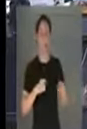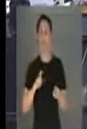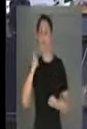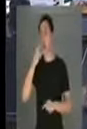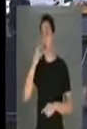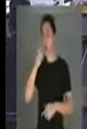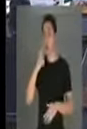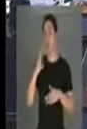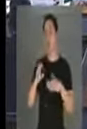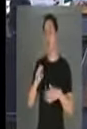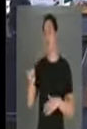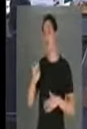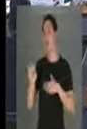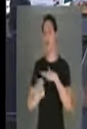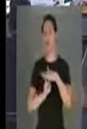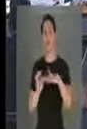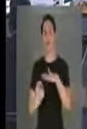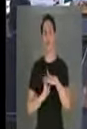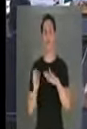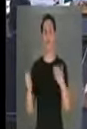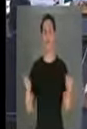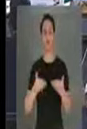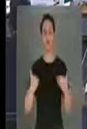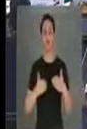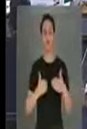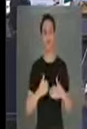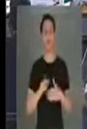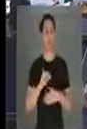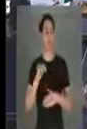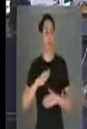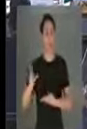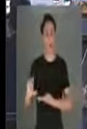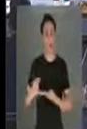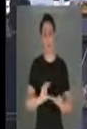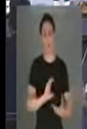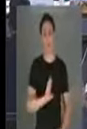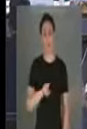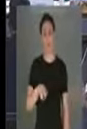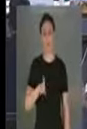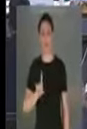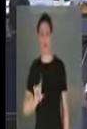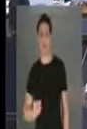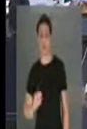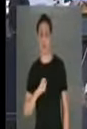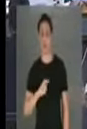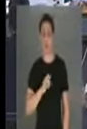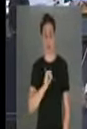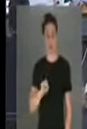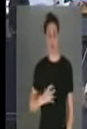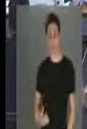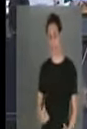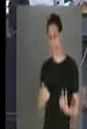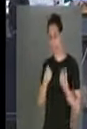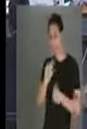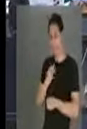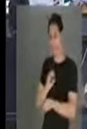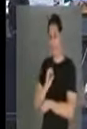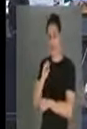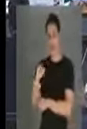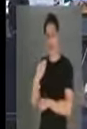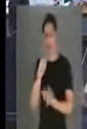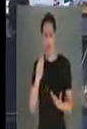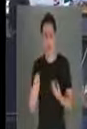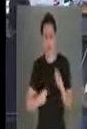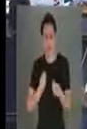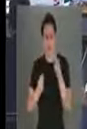empresa... O senhor pega dinheiro subsidiado do BNDES... Não, não. Tá certo? É o faturando dinheiro... 30 milhões por não, ano. Não, não é verdade. Por dia. Não.